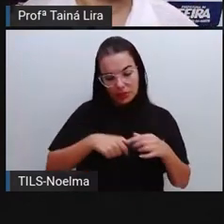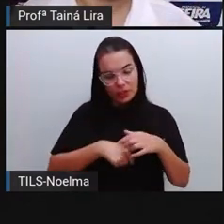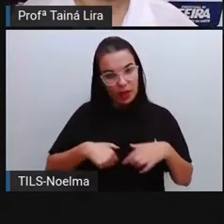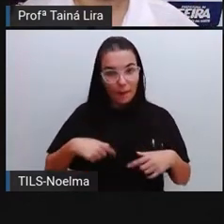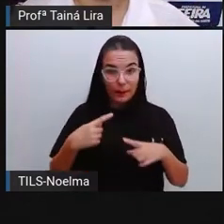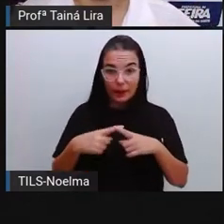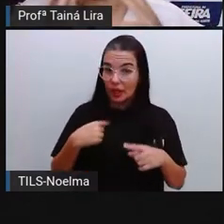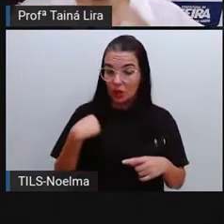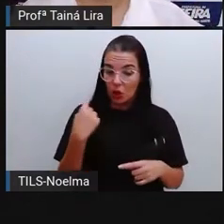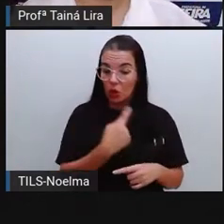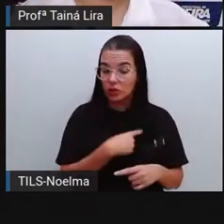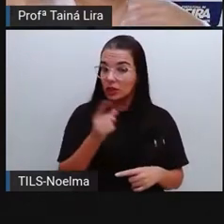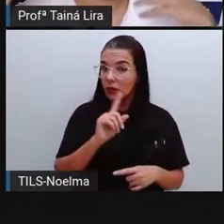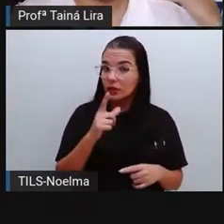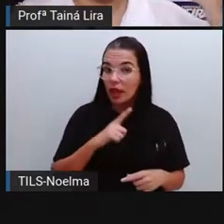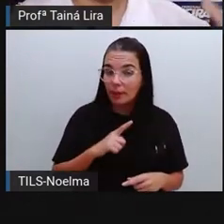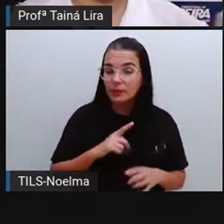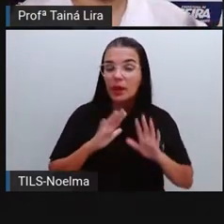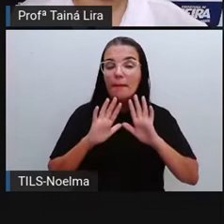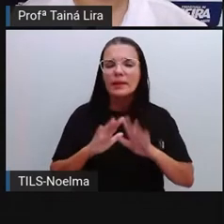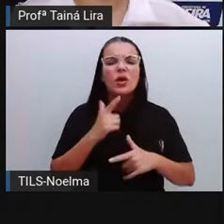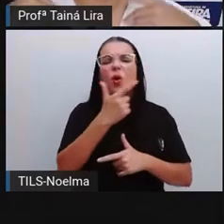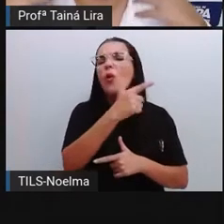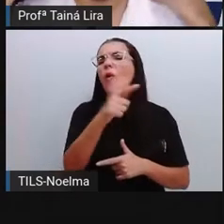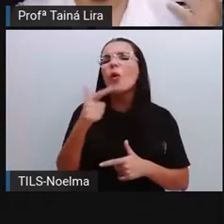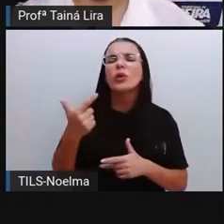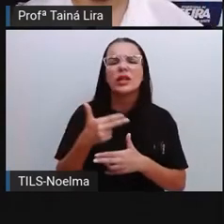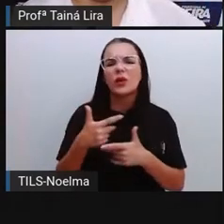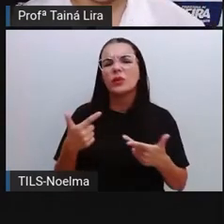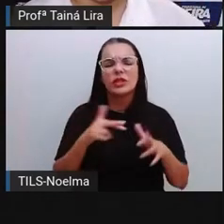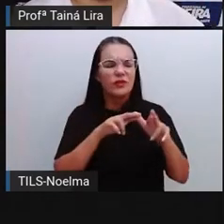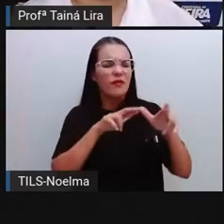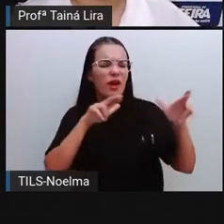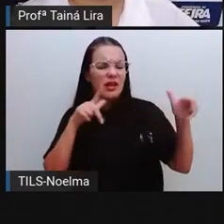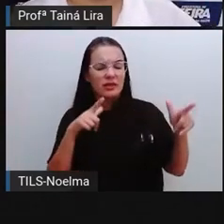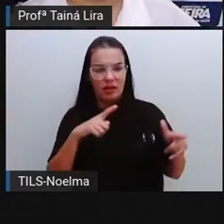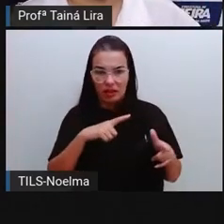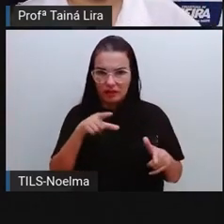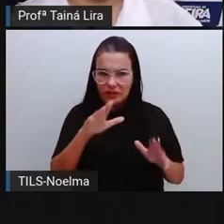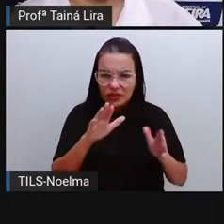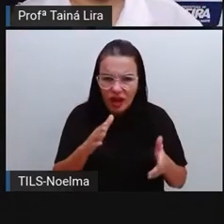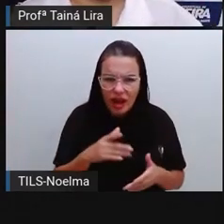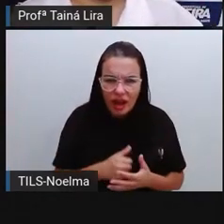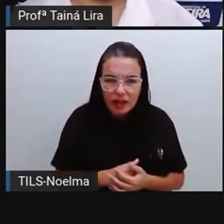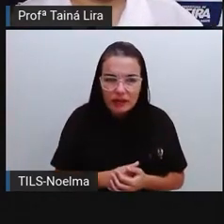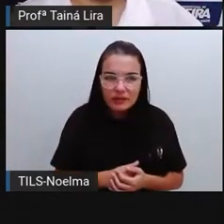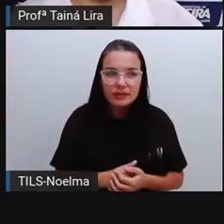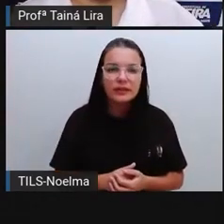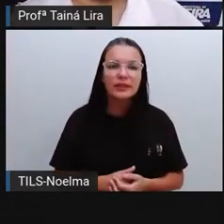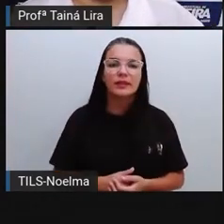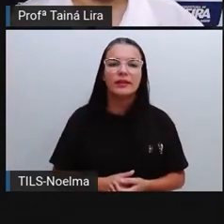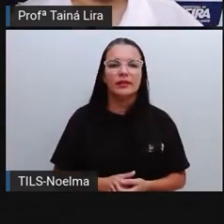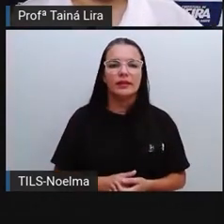temos listrinhas no nosso corpo, mas por outras questões, né? Outras diferenças que nós temos.